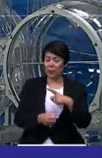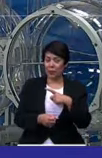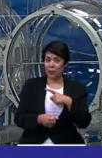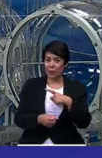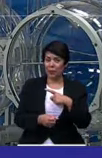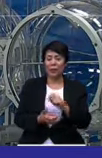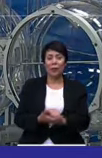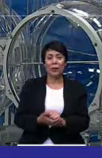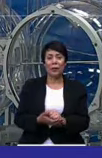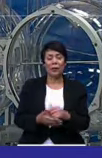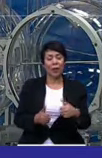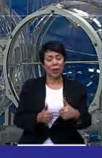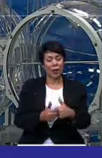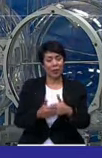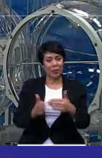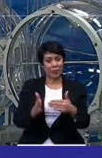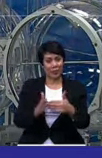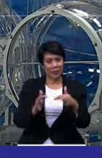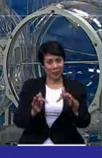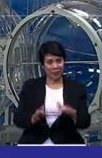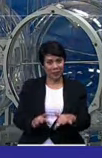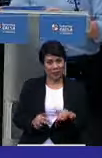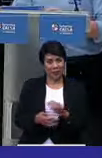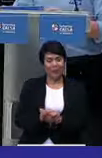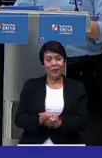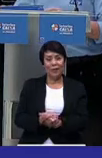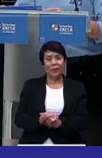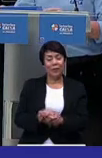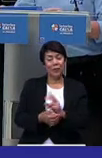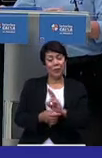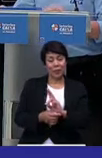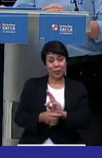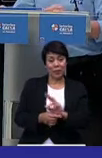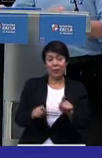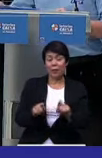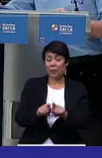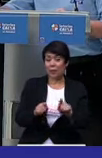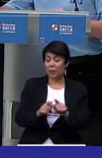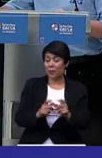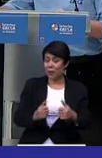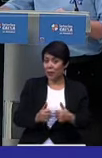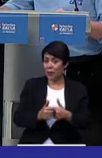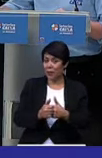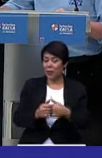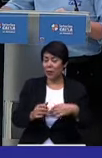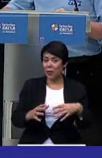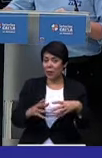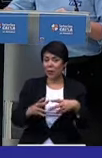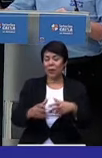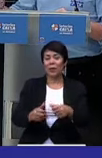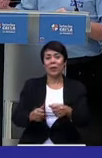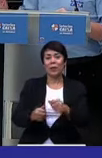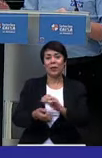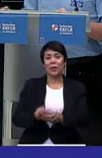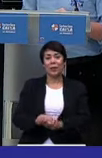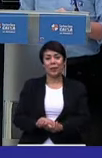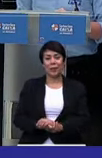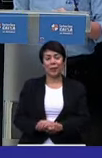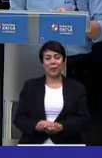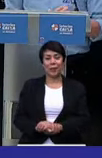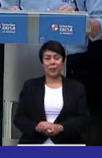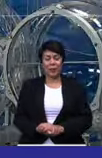atento à sua aposta do início ao fim do sorteio. Nossos auditores populares estão aqui, o Bruno dos Santos e a Marinalva de